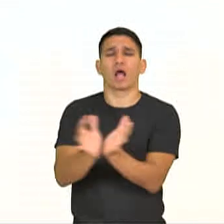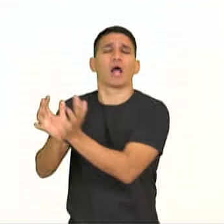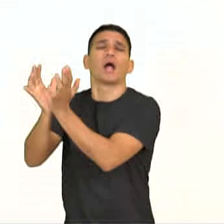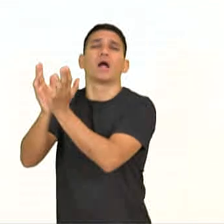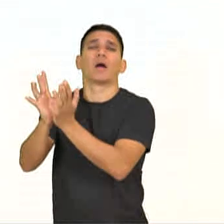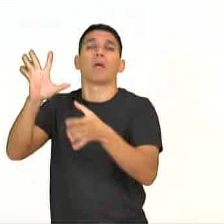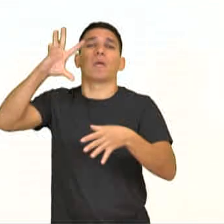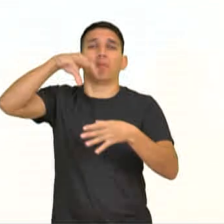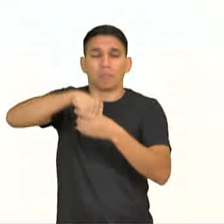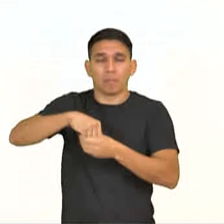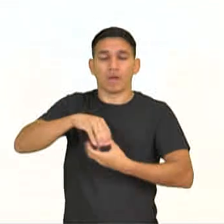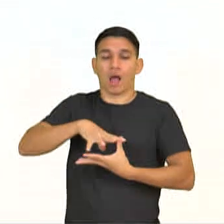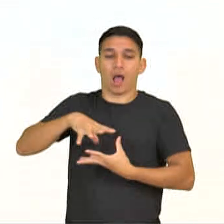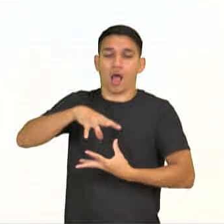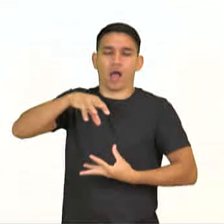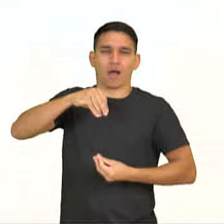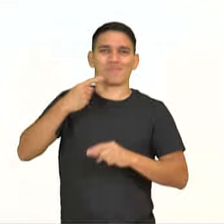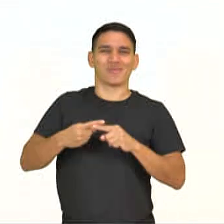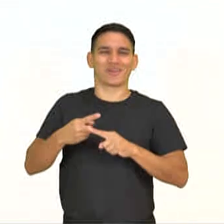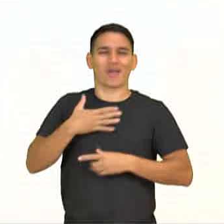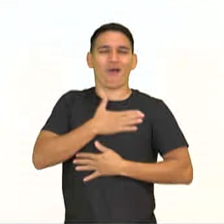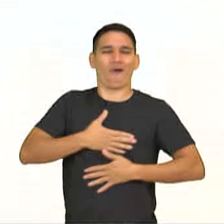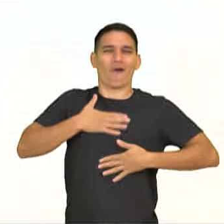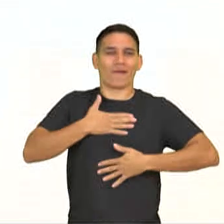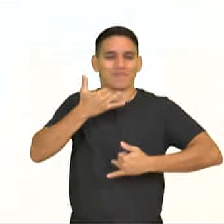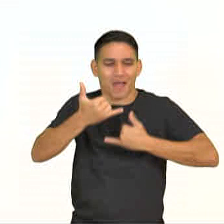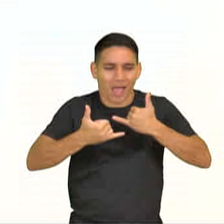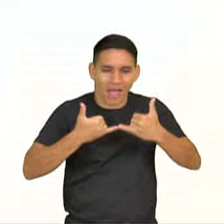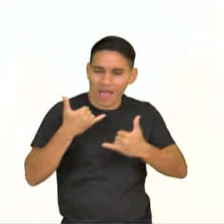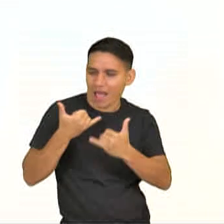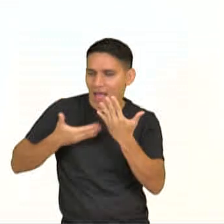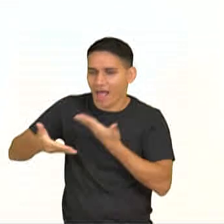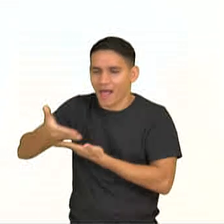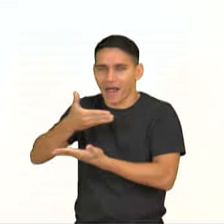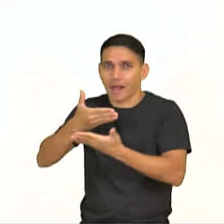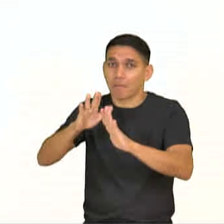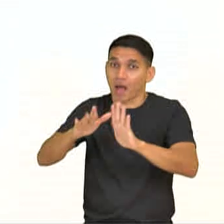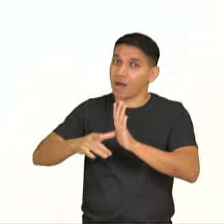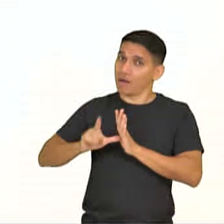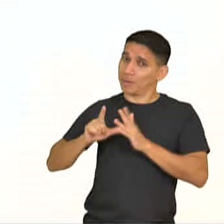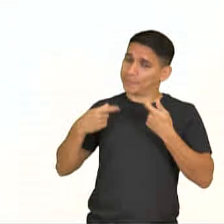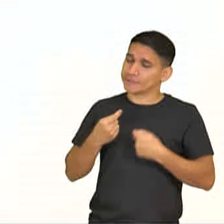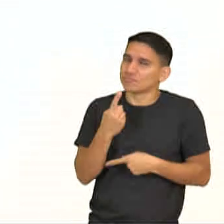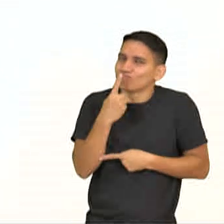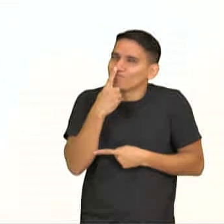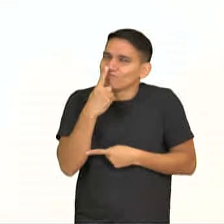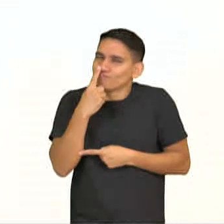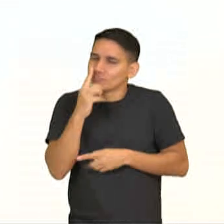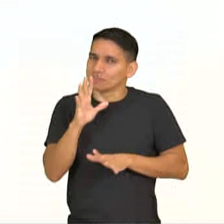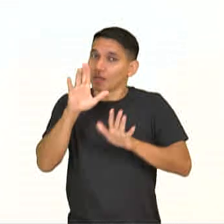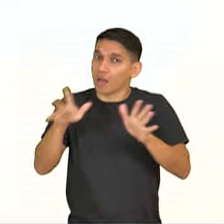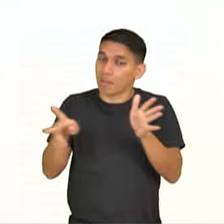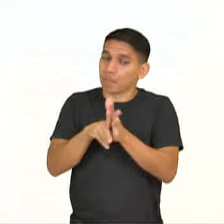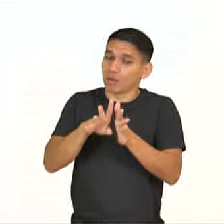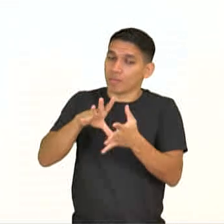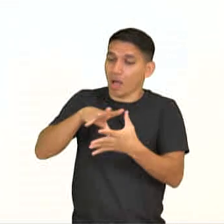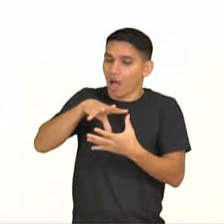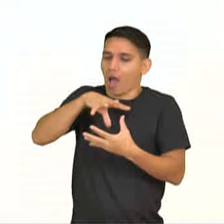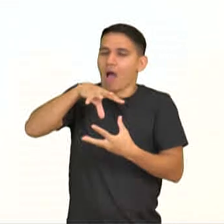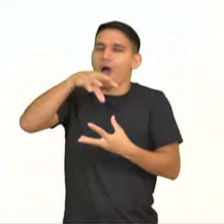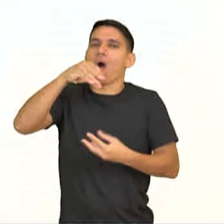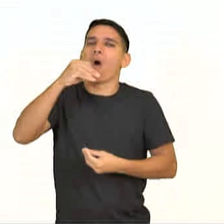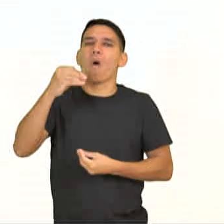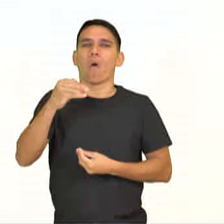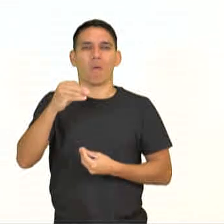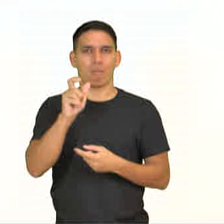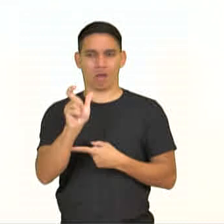de brincar com elas, e para brincar com elas é preciso ter intimidade primeiro. É a alma da palavra que